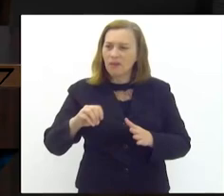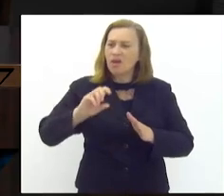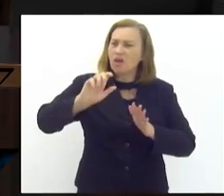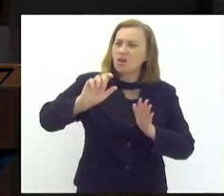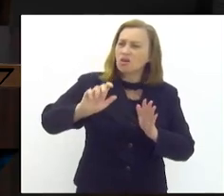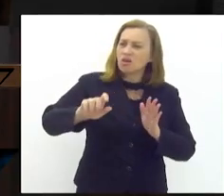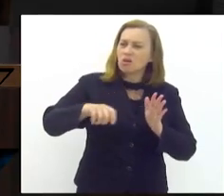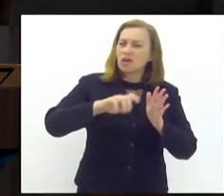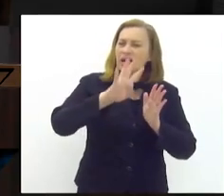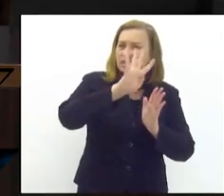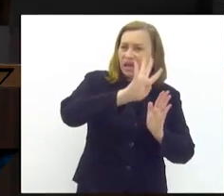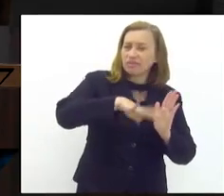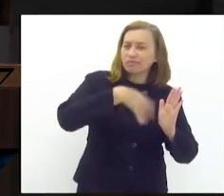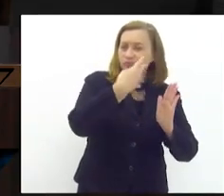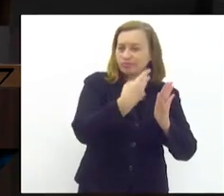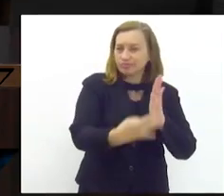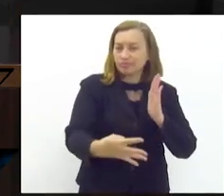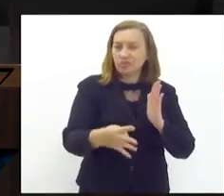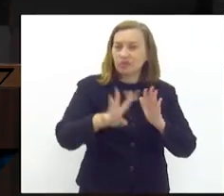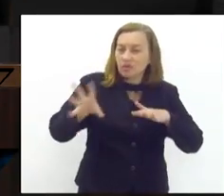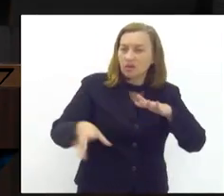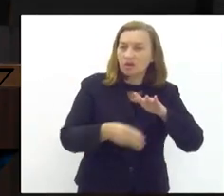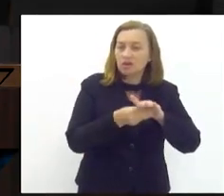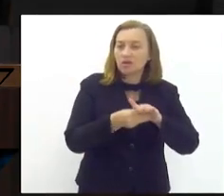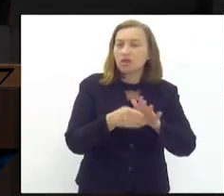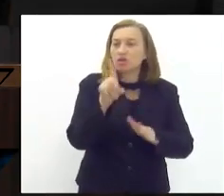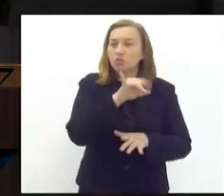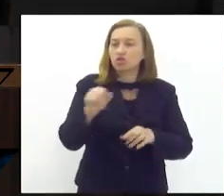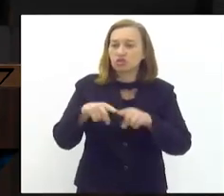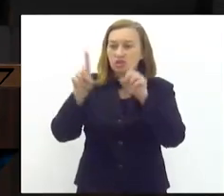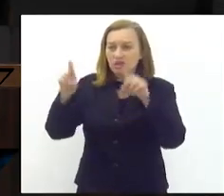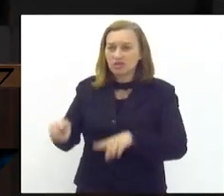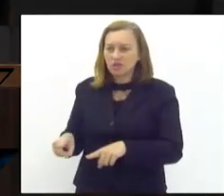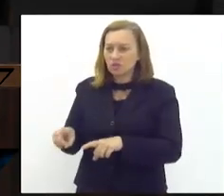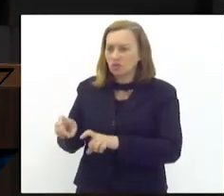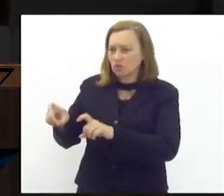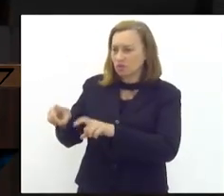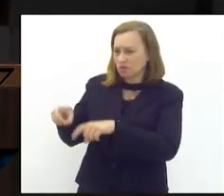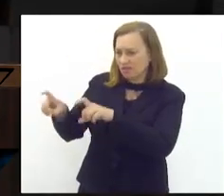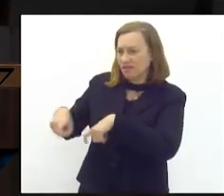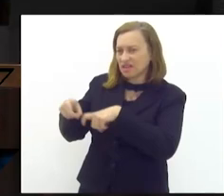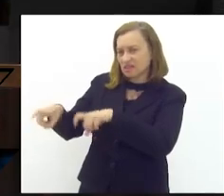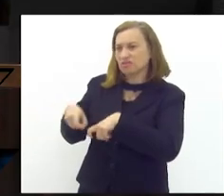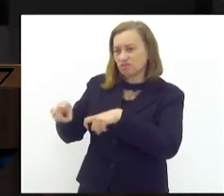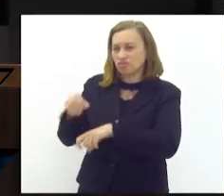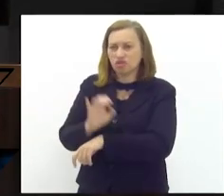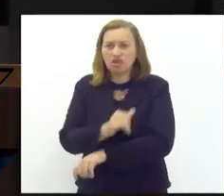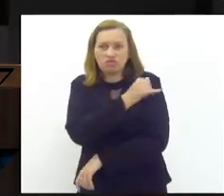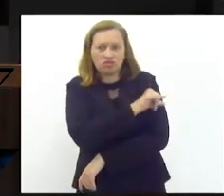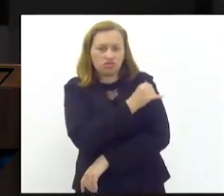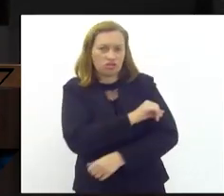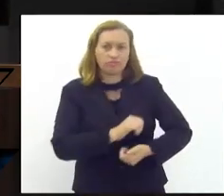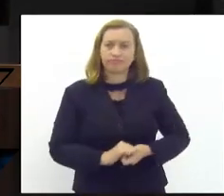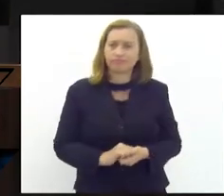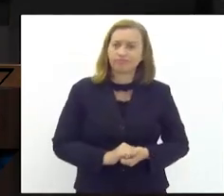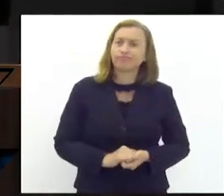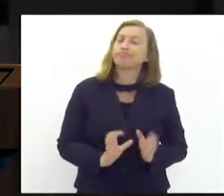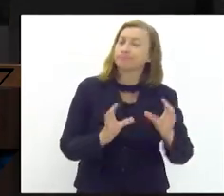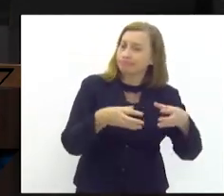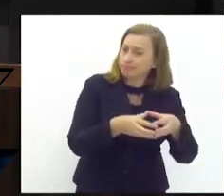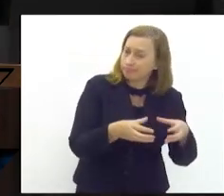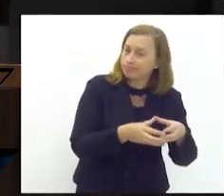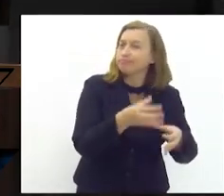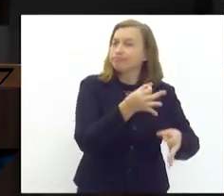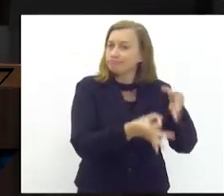do Rio de Janeiro o Dia do Servidor fazendário do estado do Rio de Janeiro pareceres das comissões